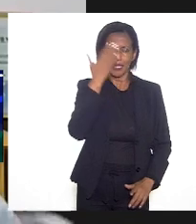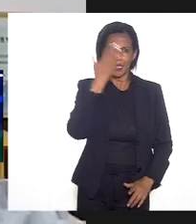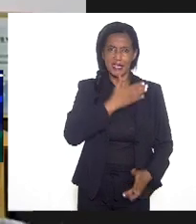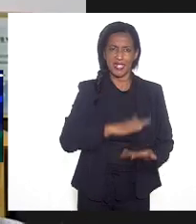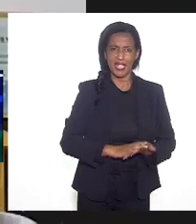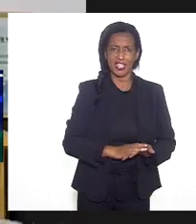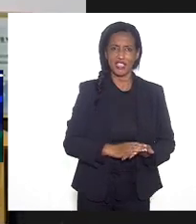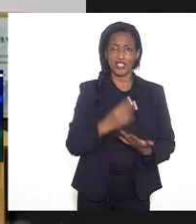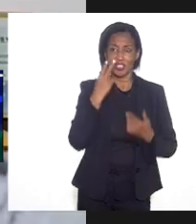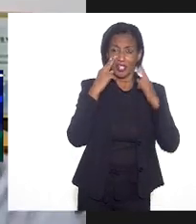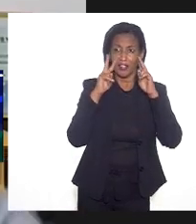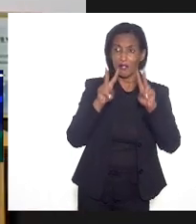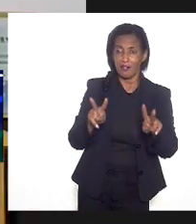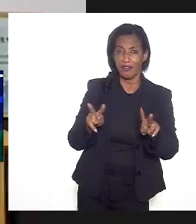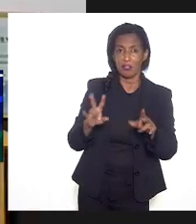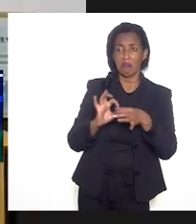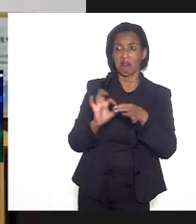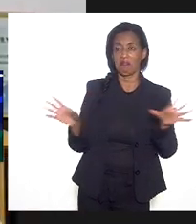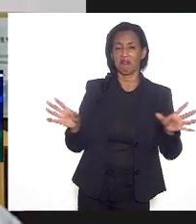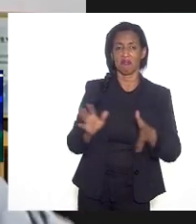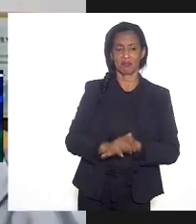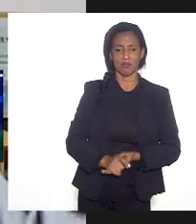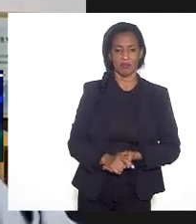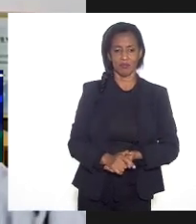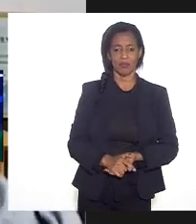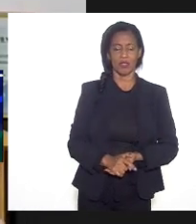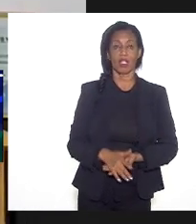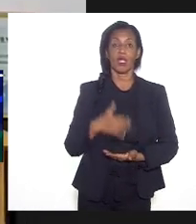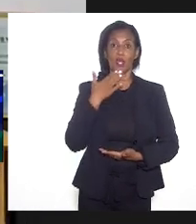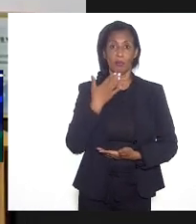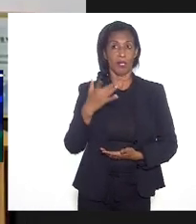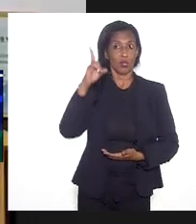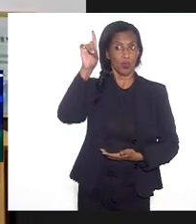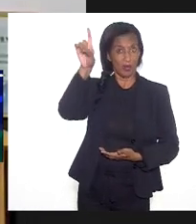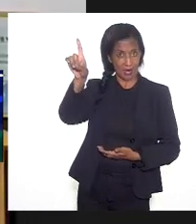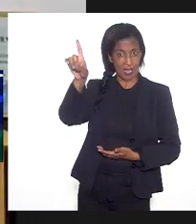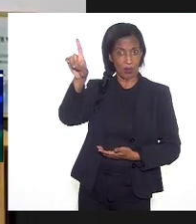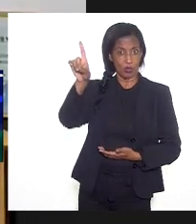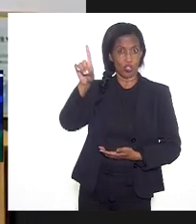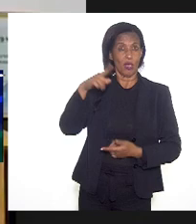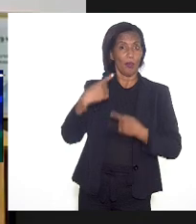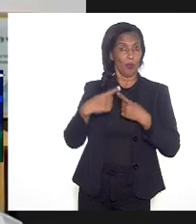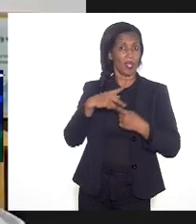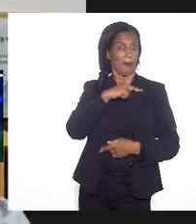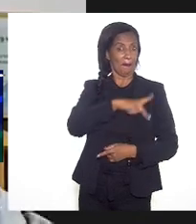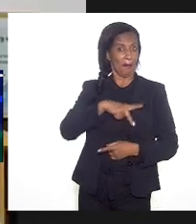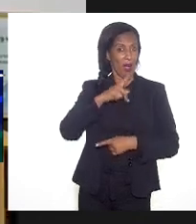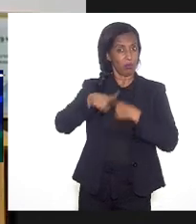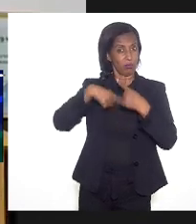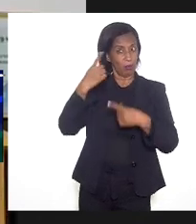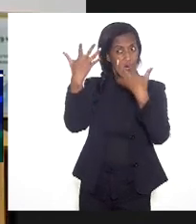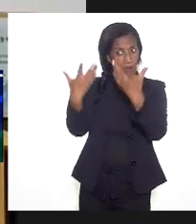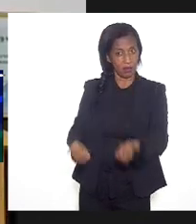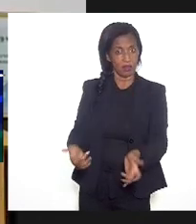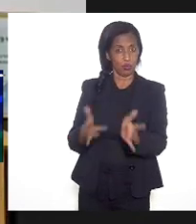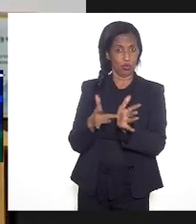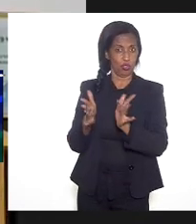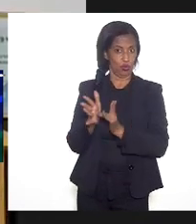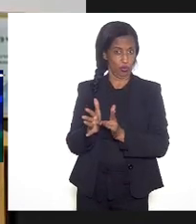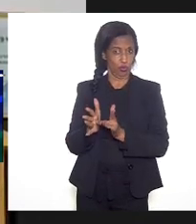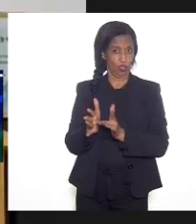se converte. Peço a Deus que todos nós nos convertamos, que saiamos do erro,